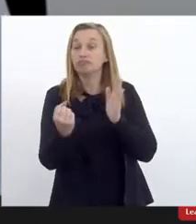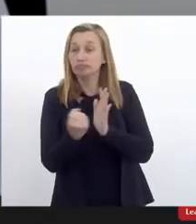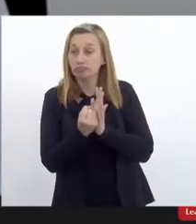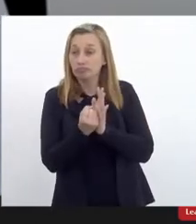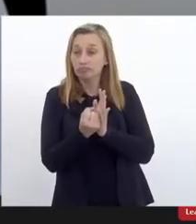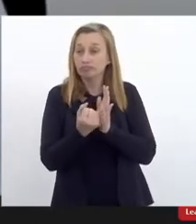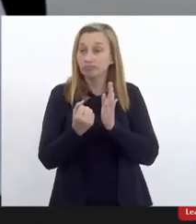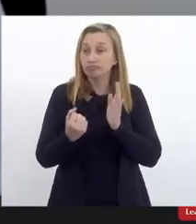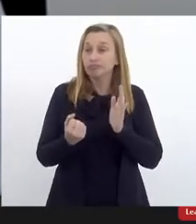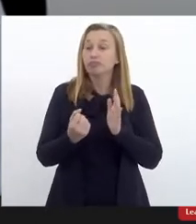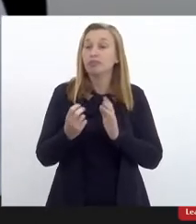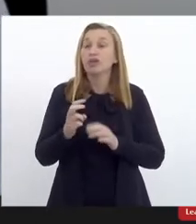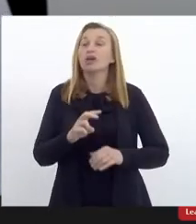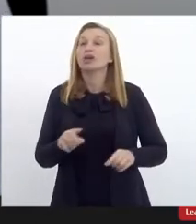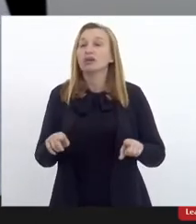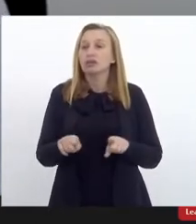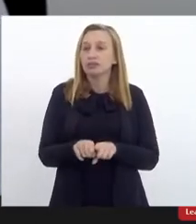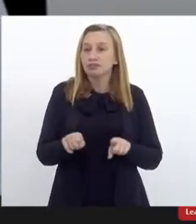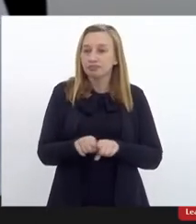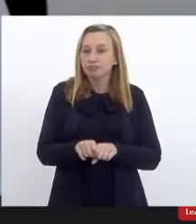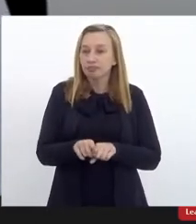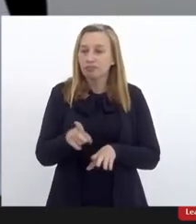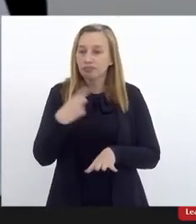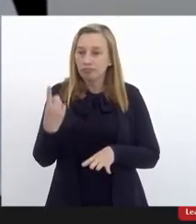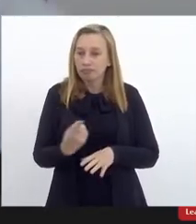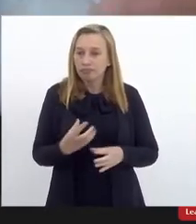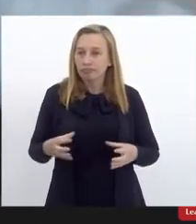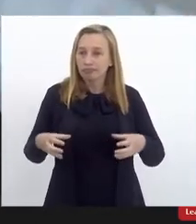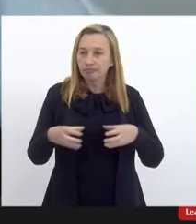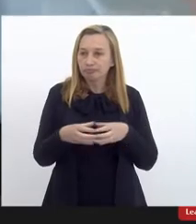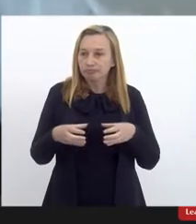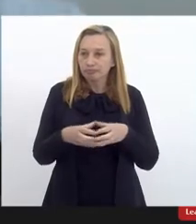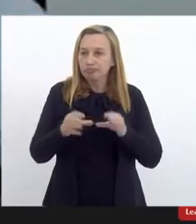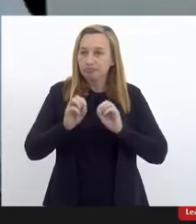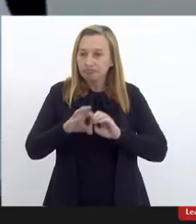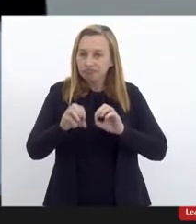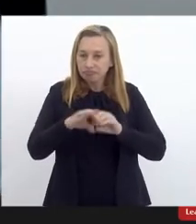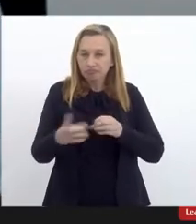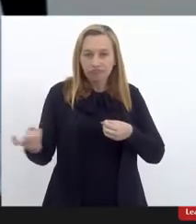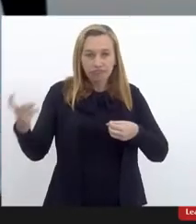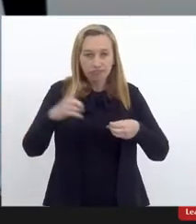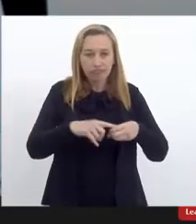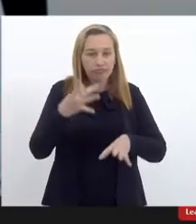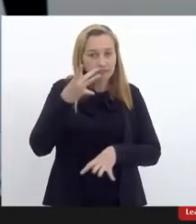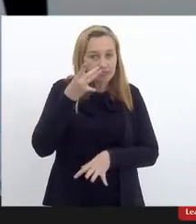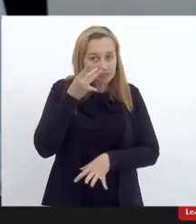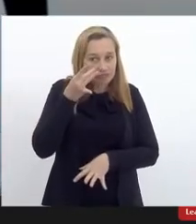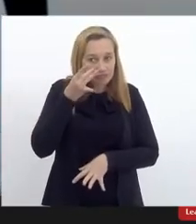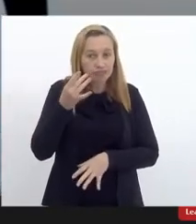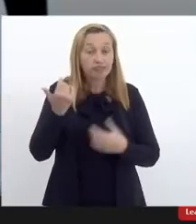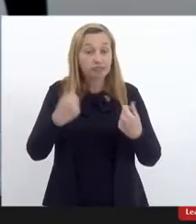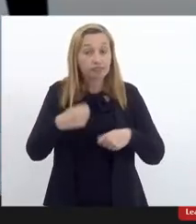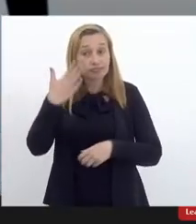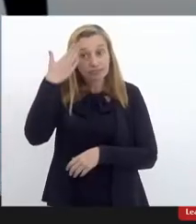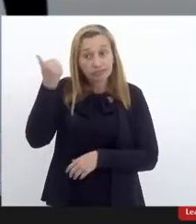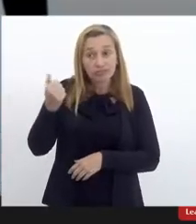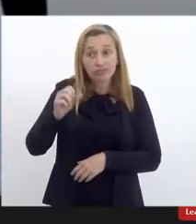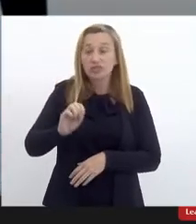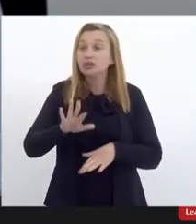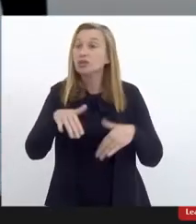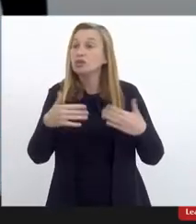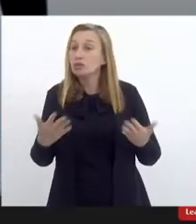sobretudo, em função da integridade da nossa comunidade educacional no retorno às aulas presenciais, é preciso saber quais vão